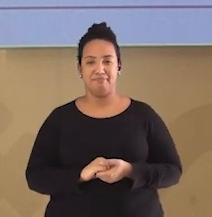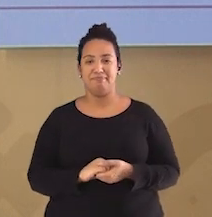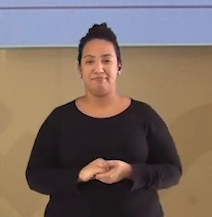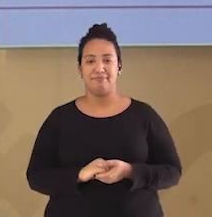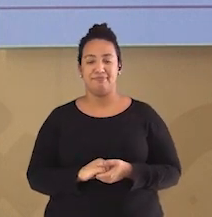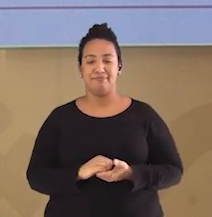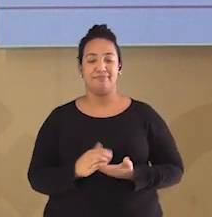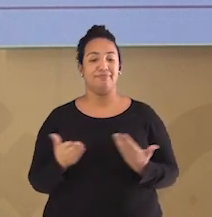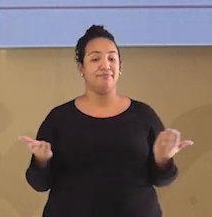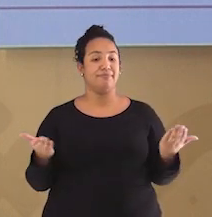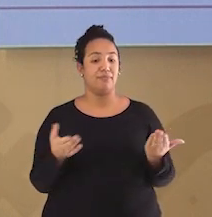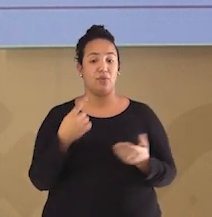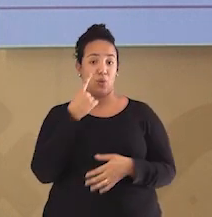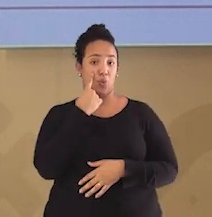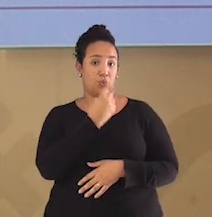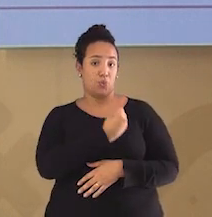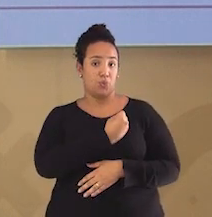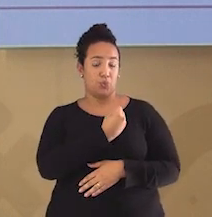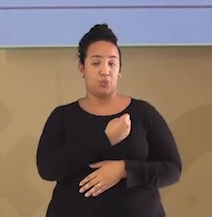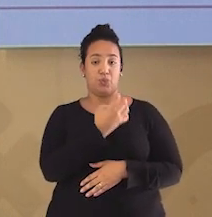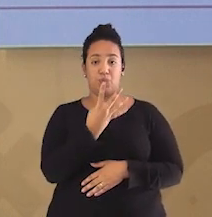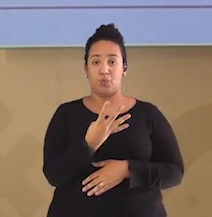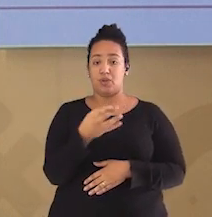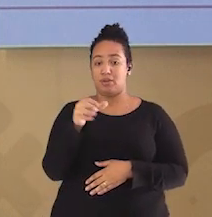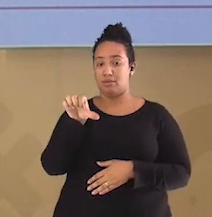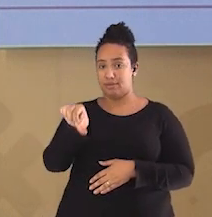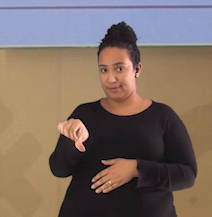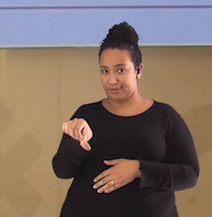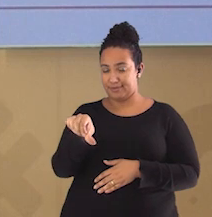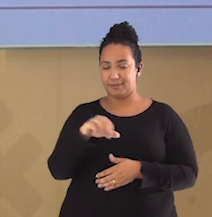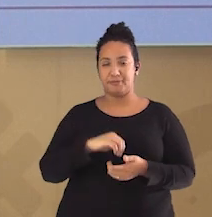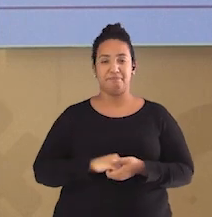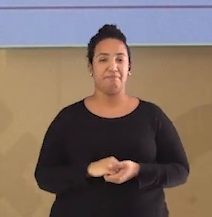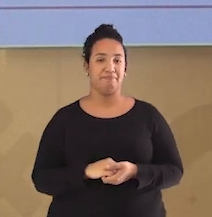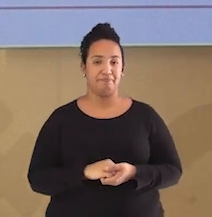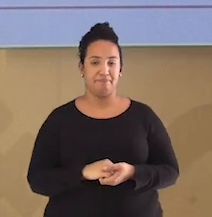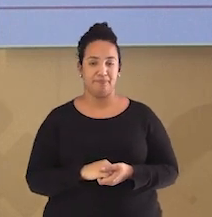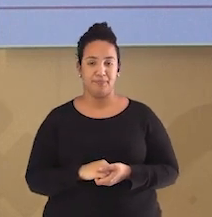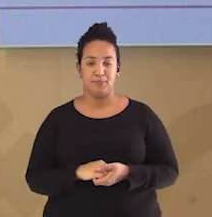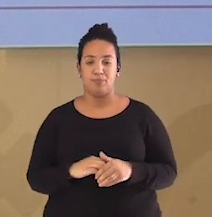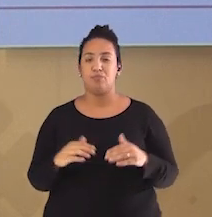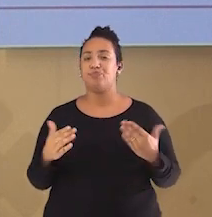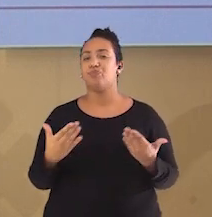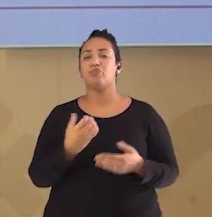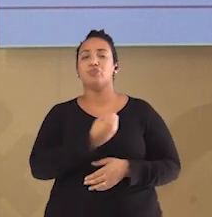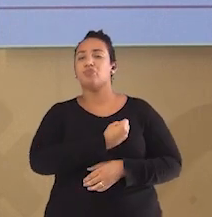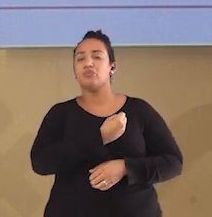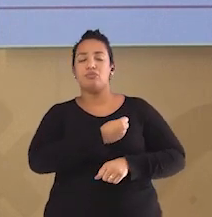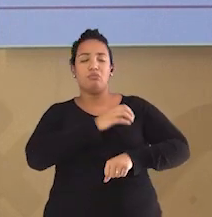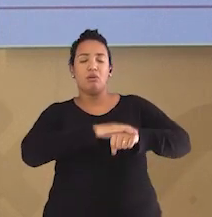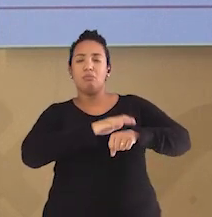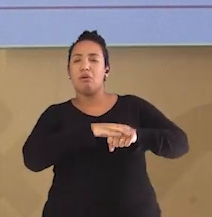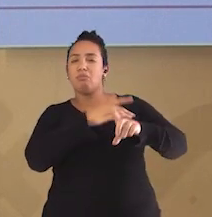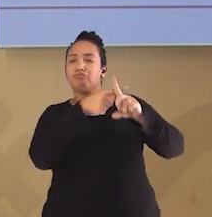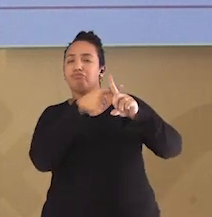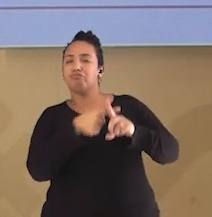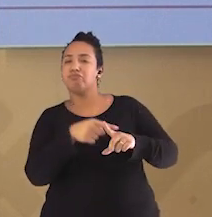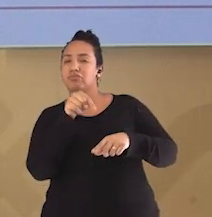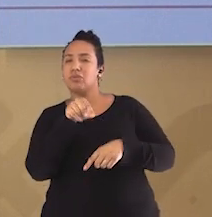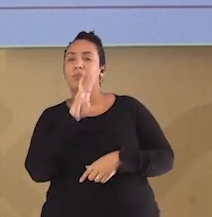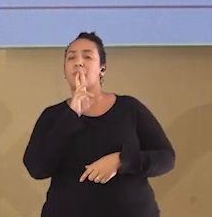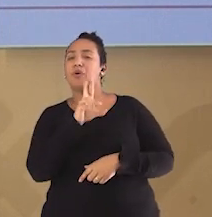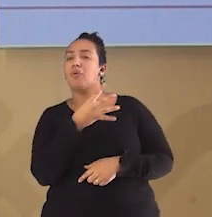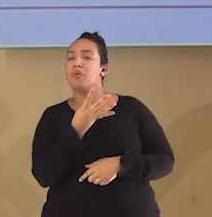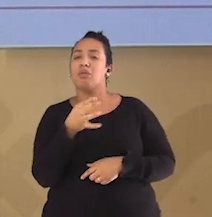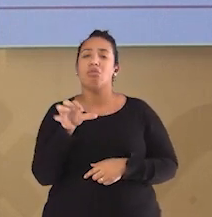6. Agora, vamos calcular a raiz quadrada de 49. Que número que multiplicado por ele